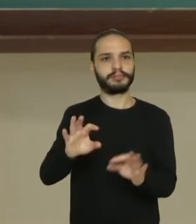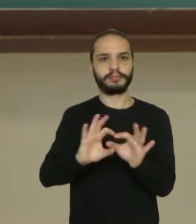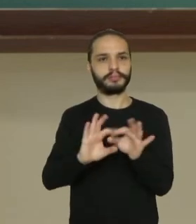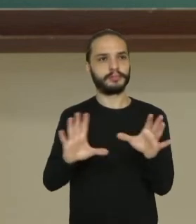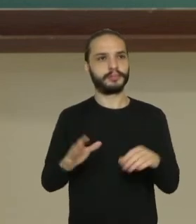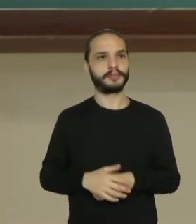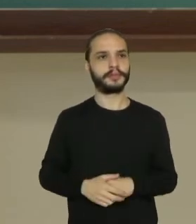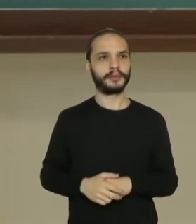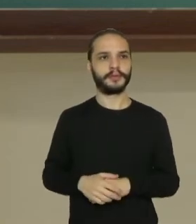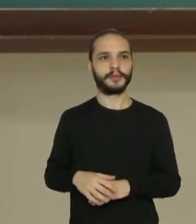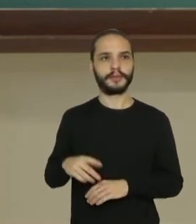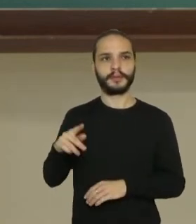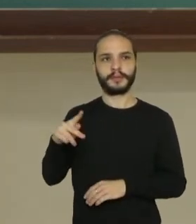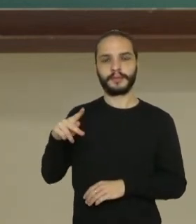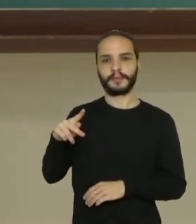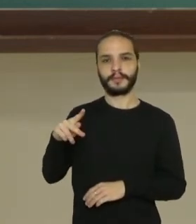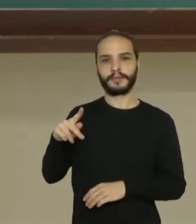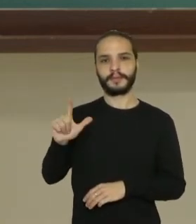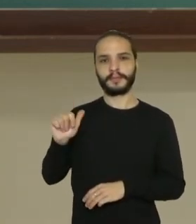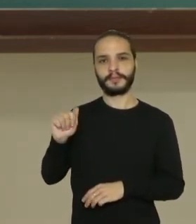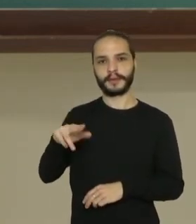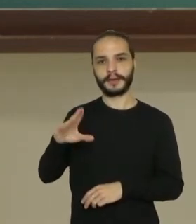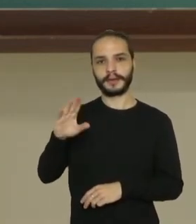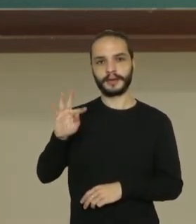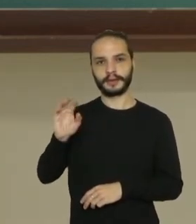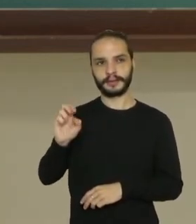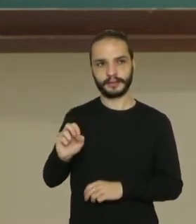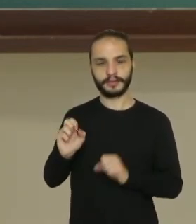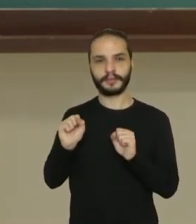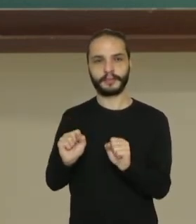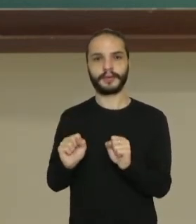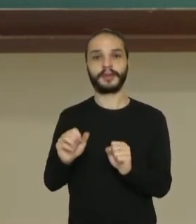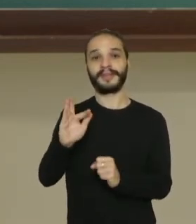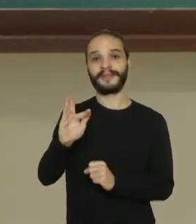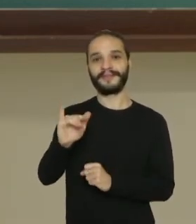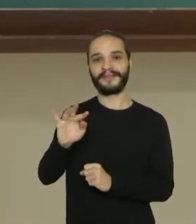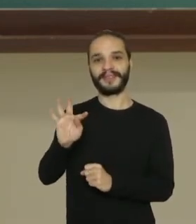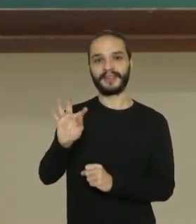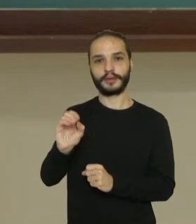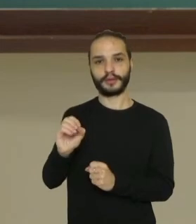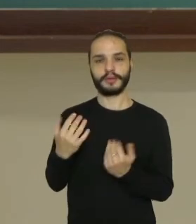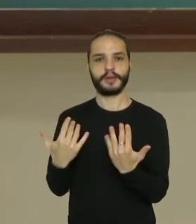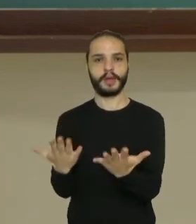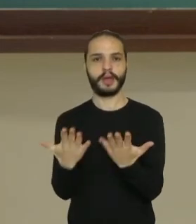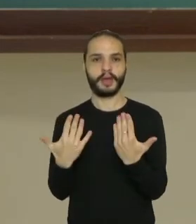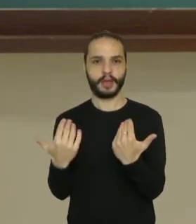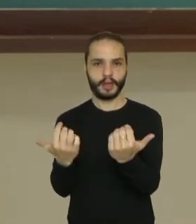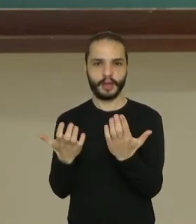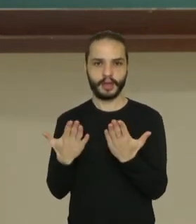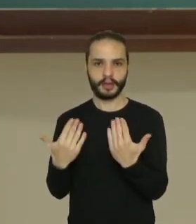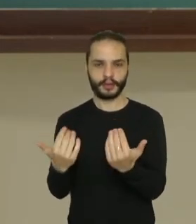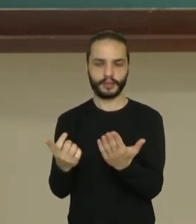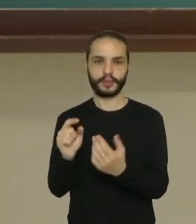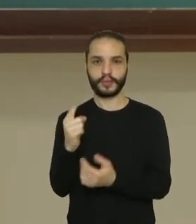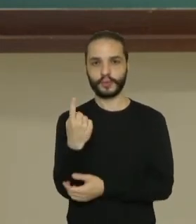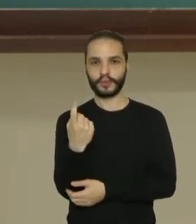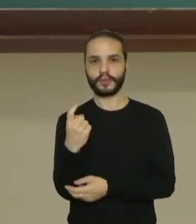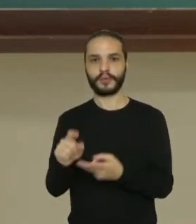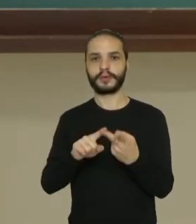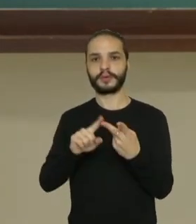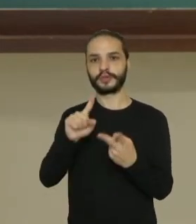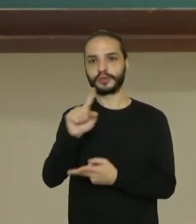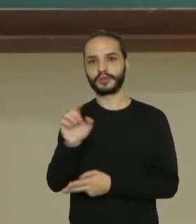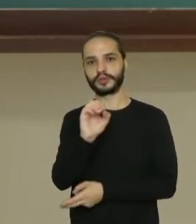os planctônicos podem ser fitoplâncton, fitoalga, fitoplanta, são as algas unicelulares, e os zooplâncton, são